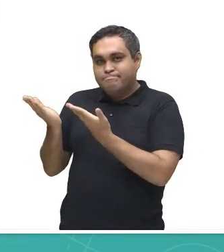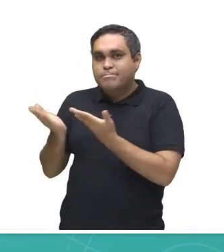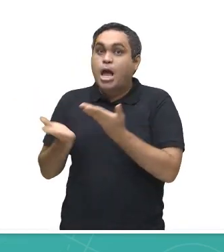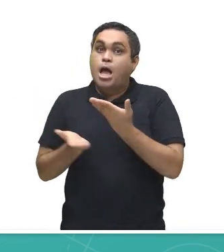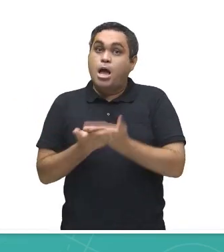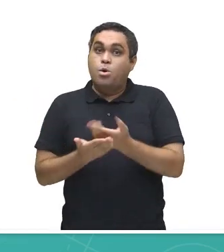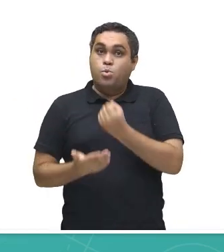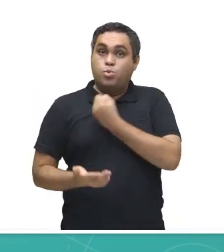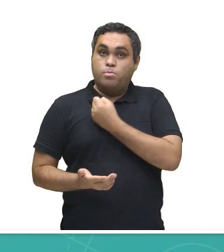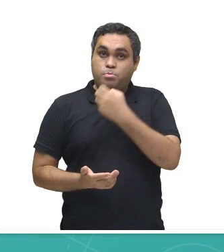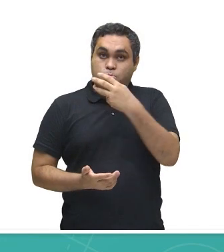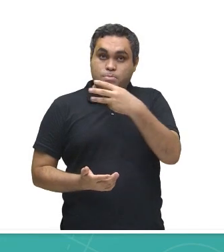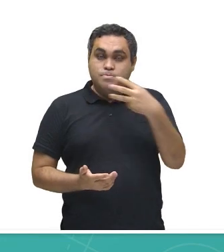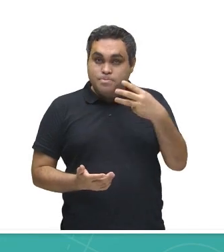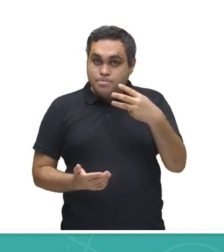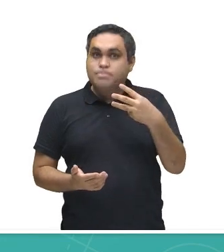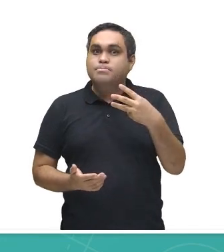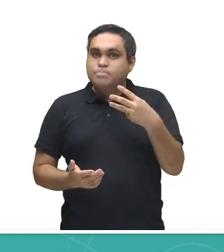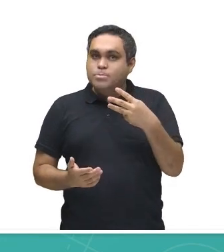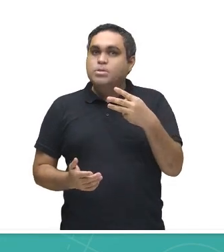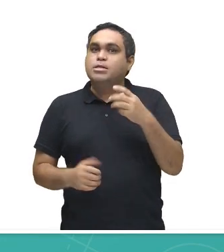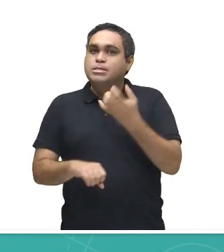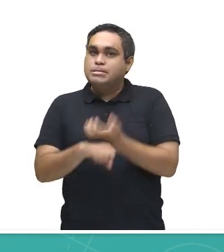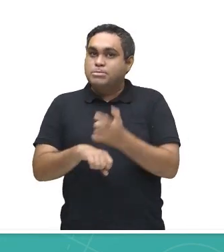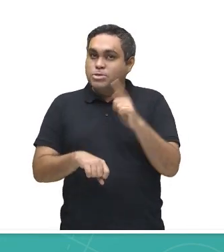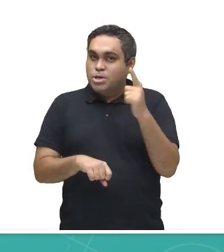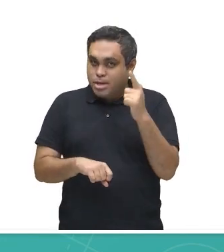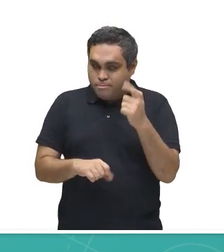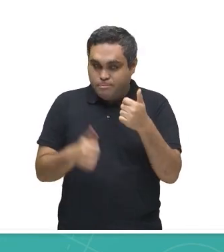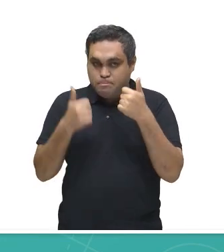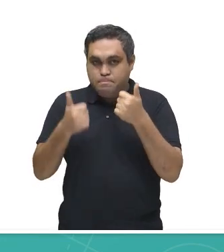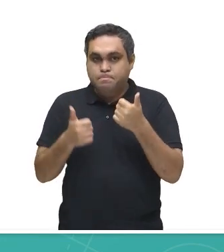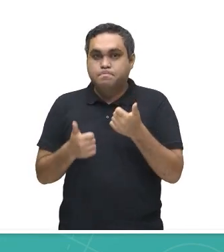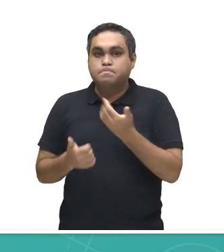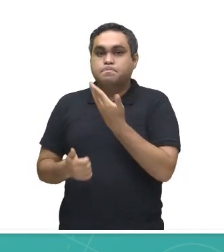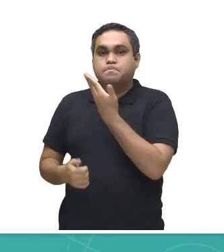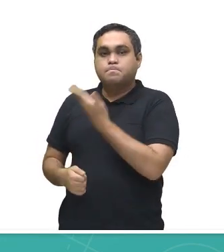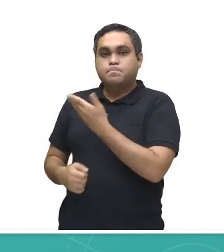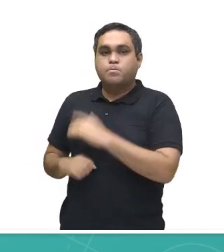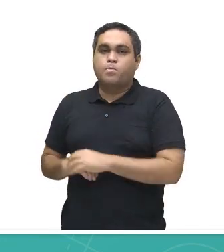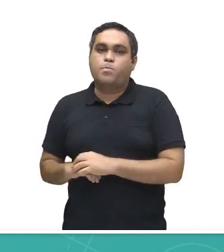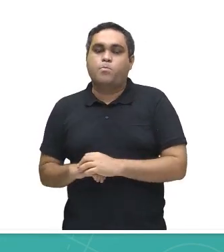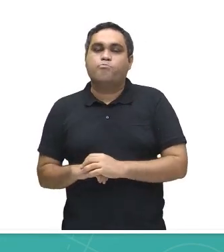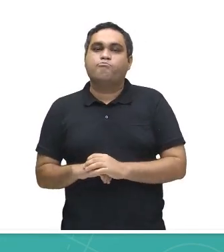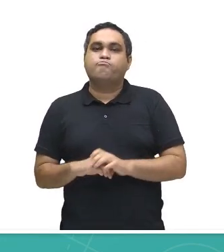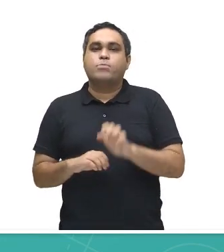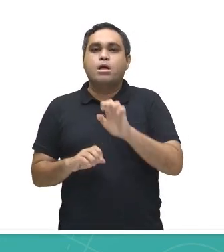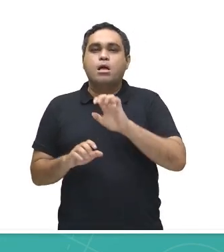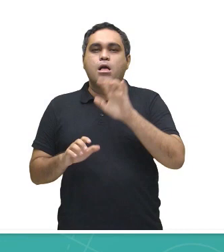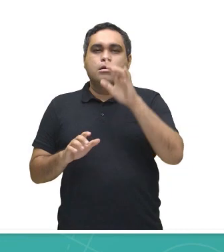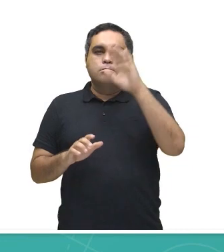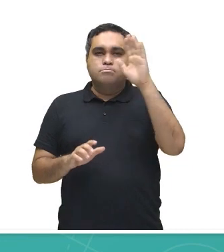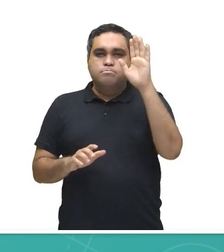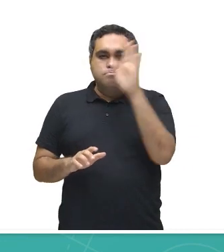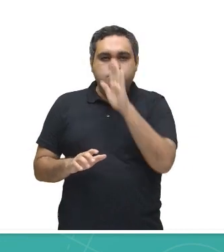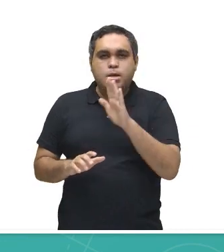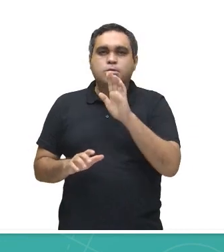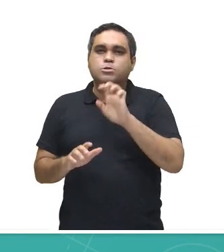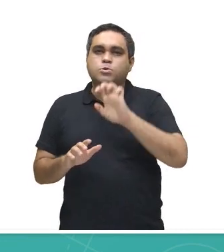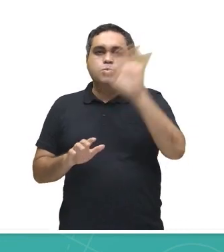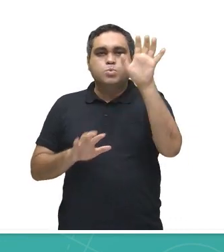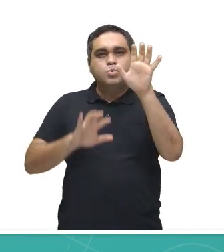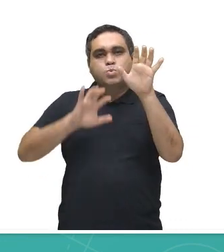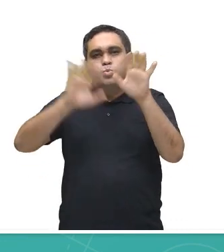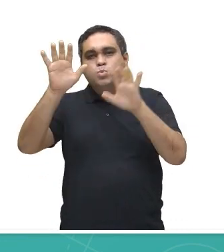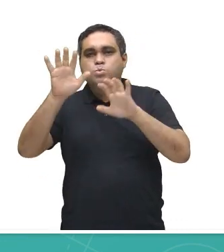33 de Geografia, no Aula em Casa Amazonas. Vamos estudar sobre regionalização e formação